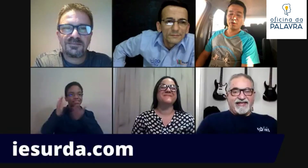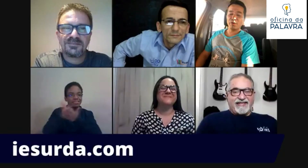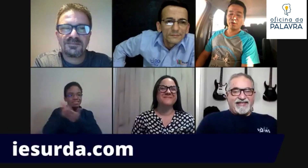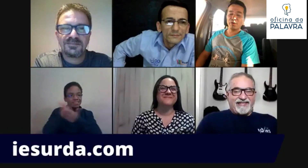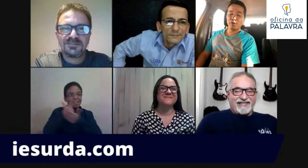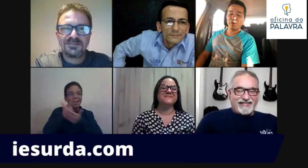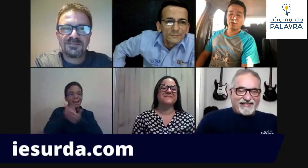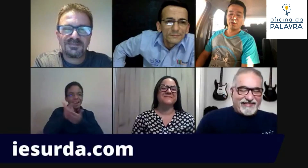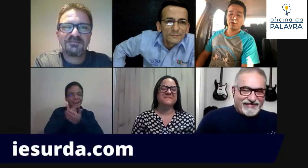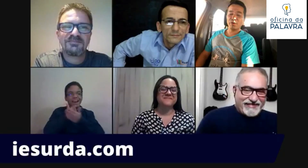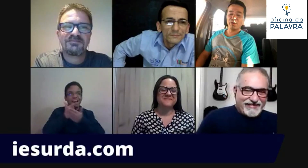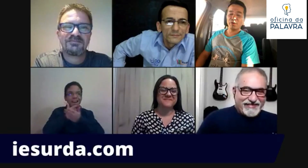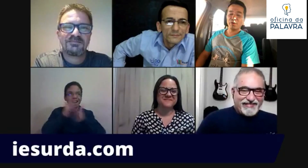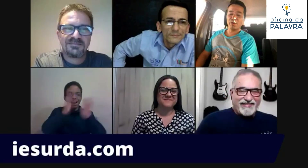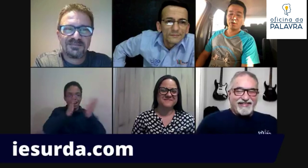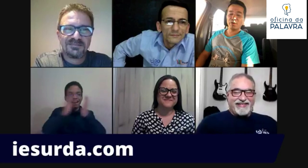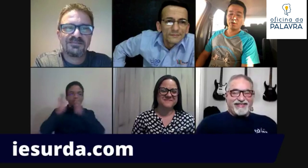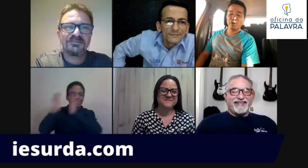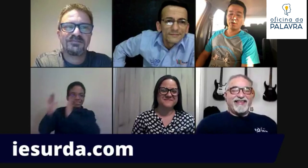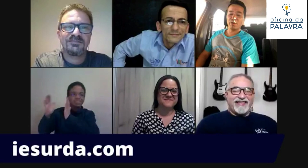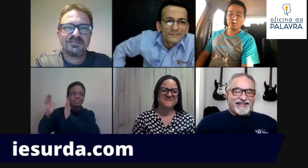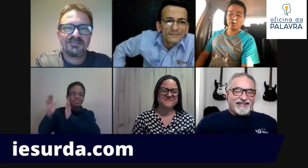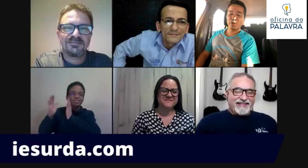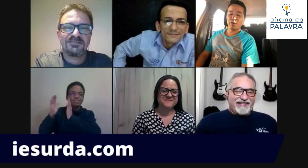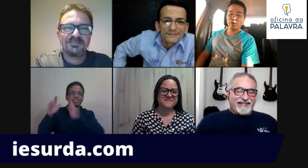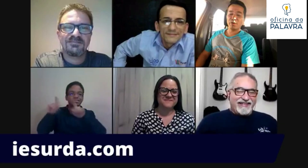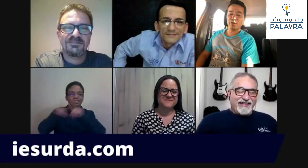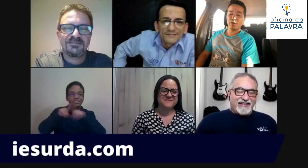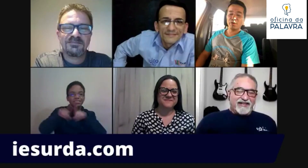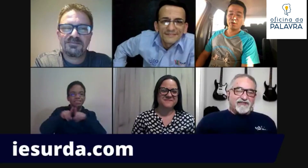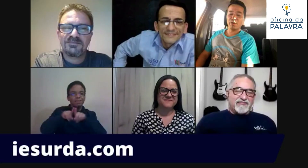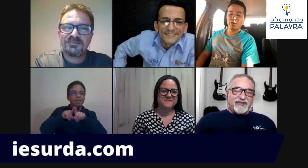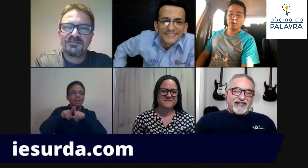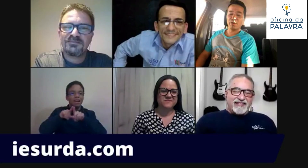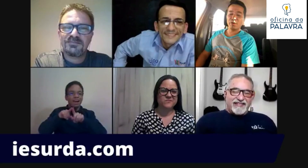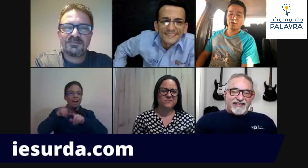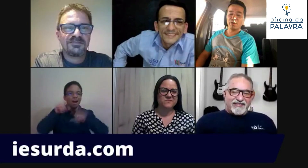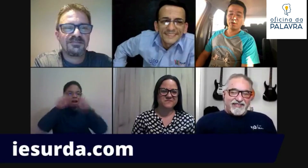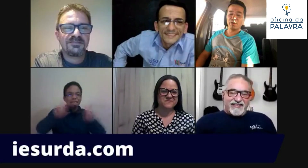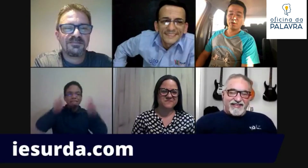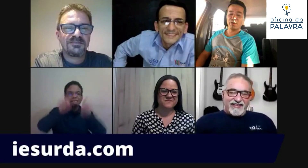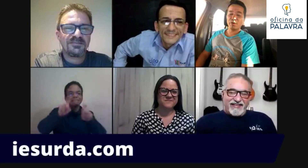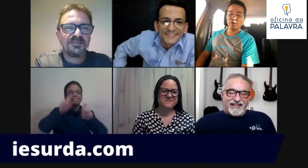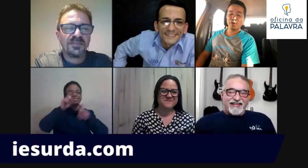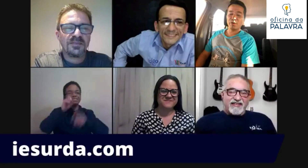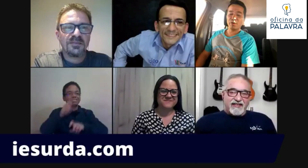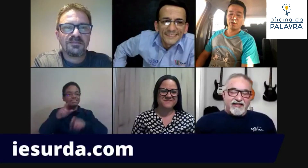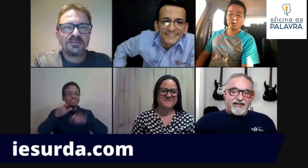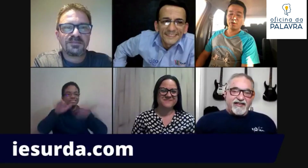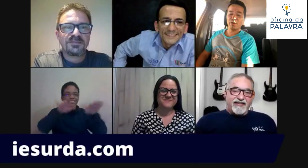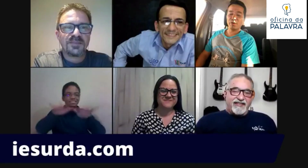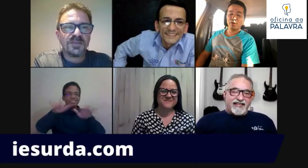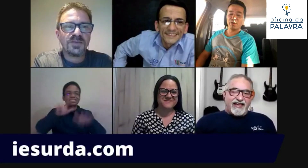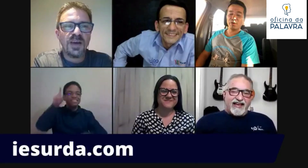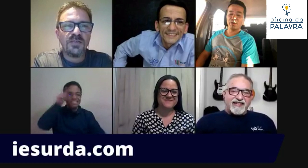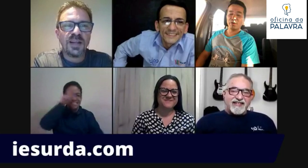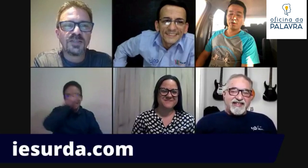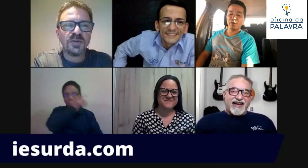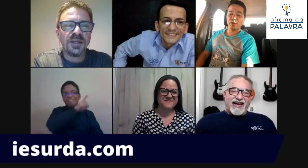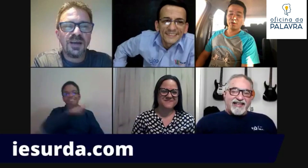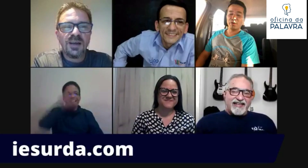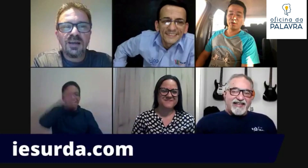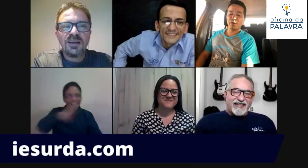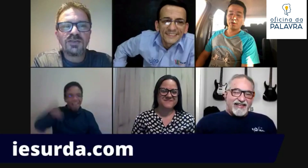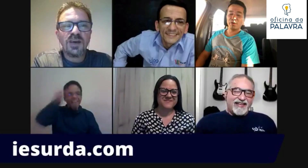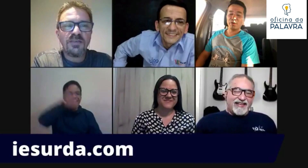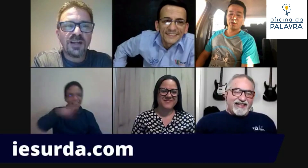aí carregava um PDF, carregava moldezinho. Isso revela a